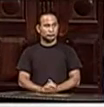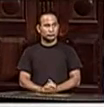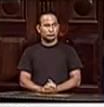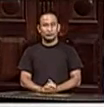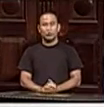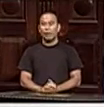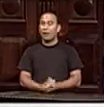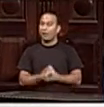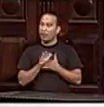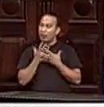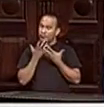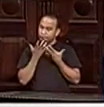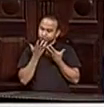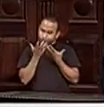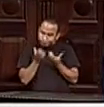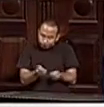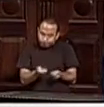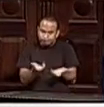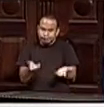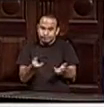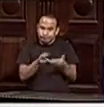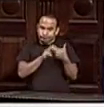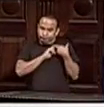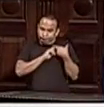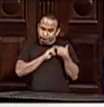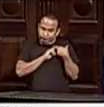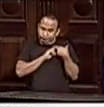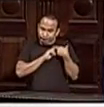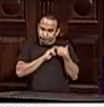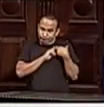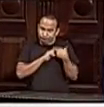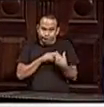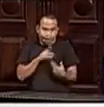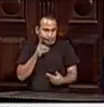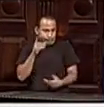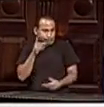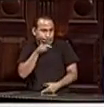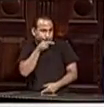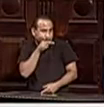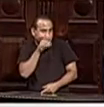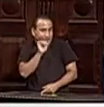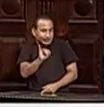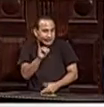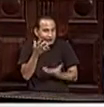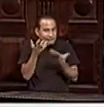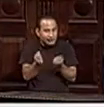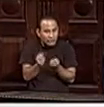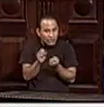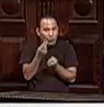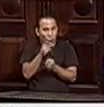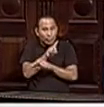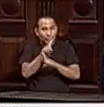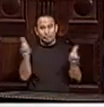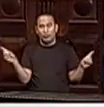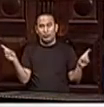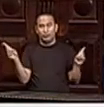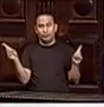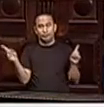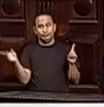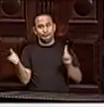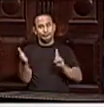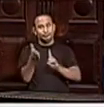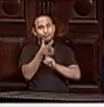foi respeitado. A discussão é de imunidade parlamentar. Se caberia ou não defender os mandatos